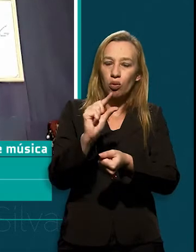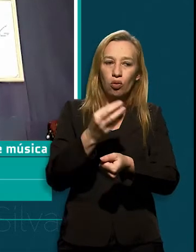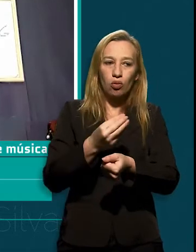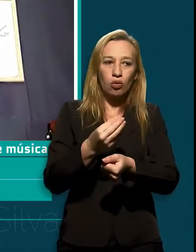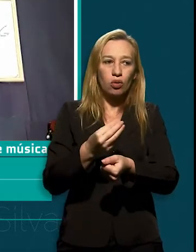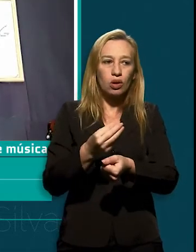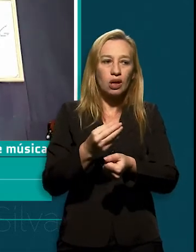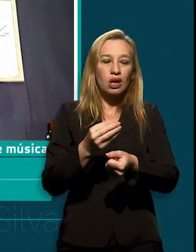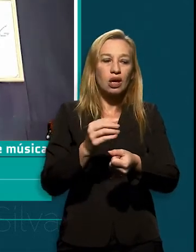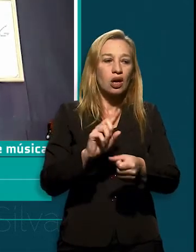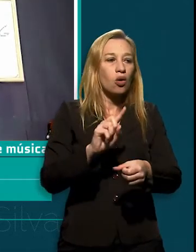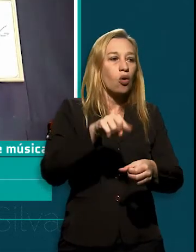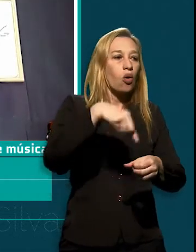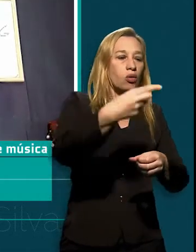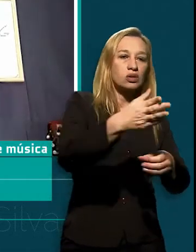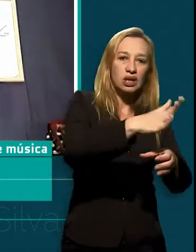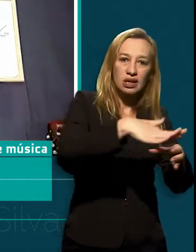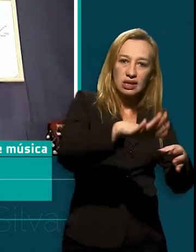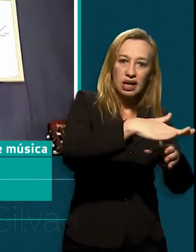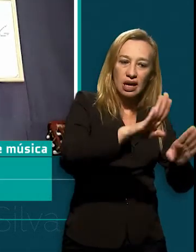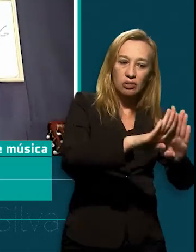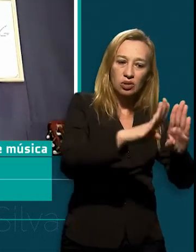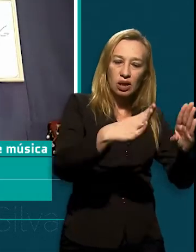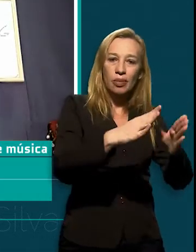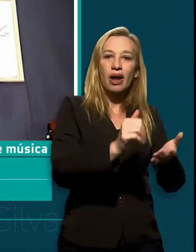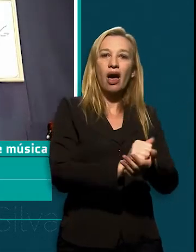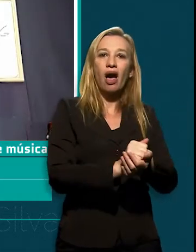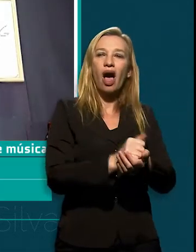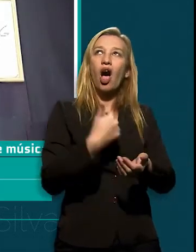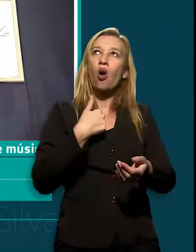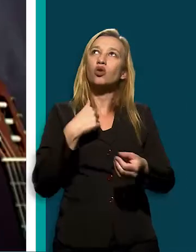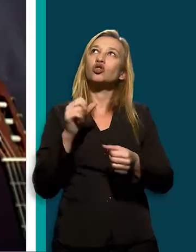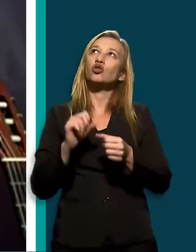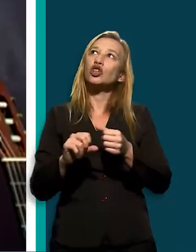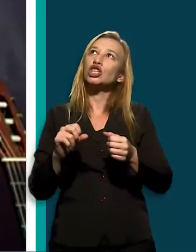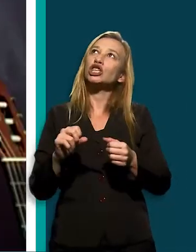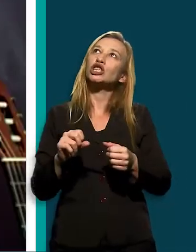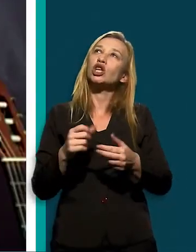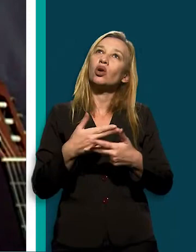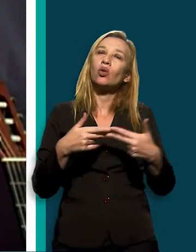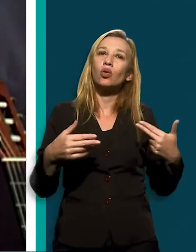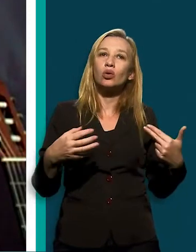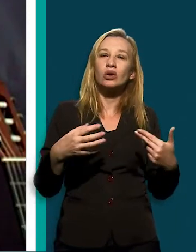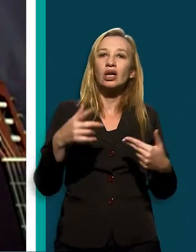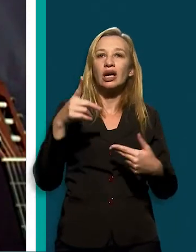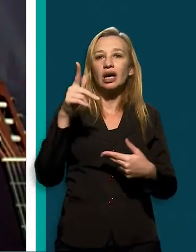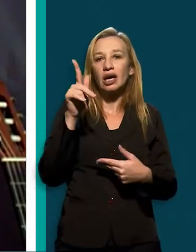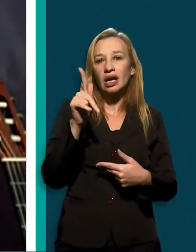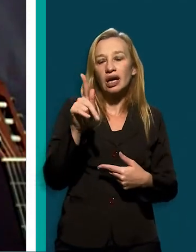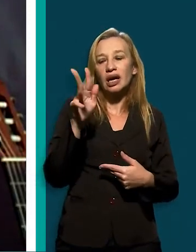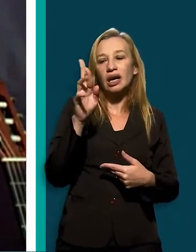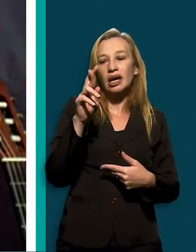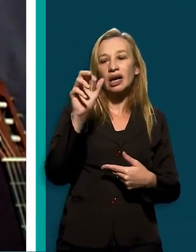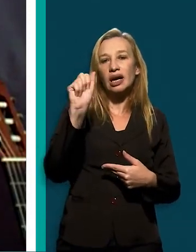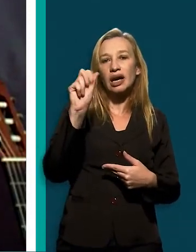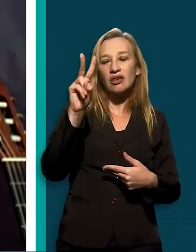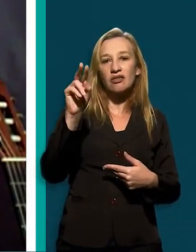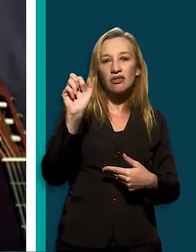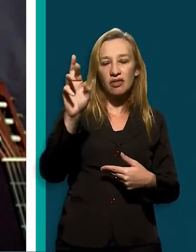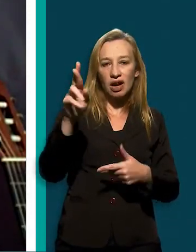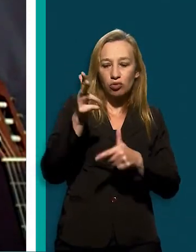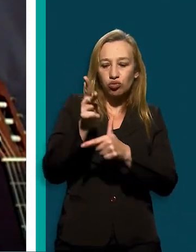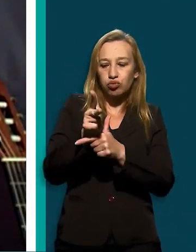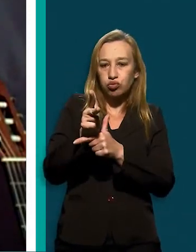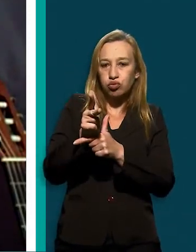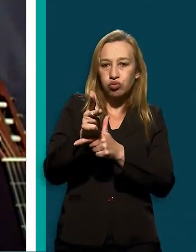a gerar outras áreas que antes eu não estava inserido. Por exemplo, hoje eu tenho feito coisas como gravações online, né?